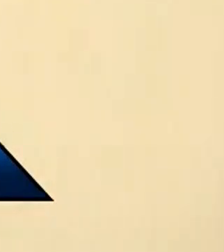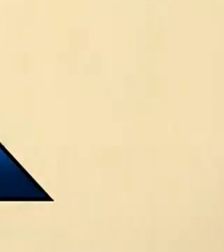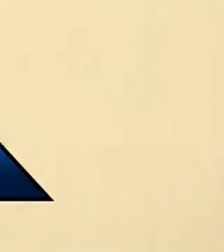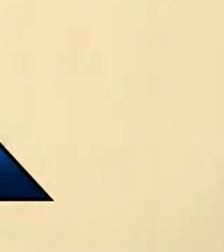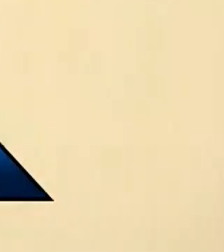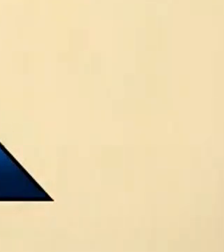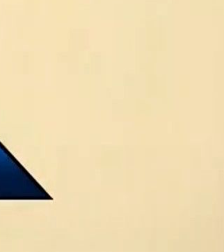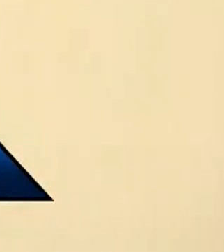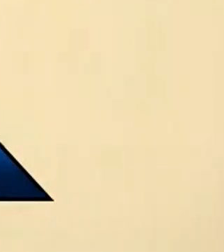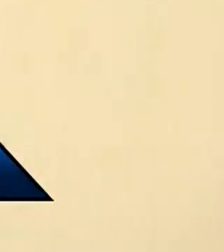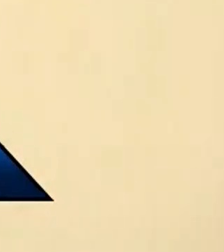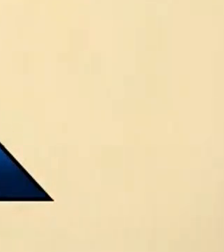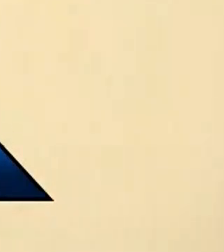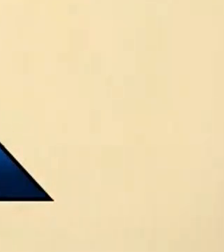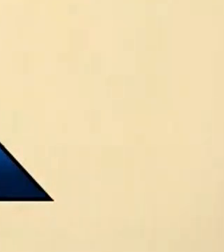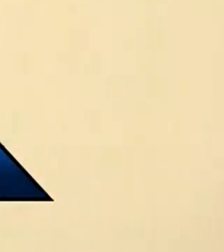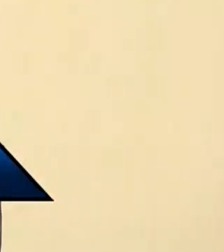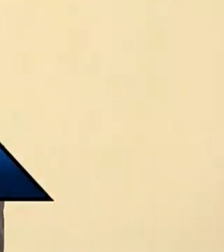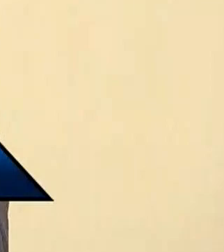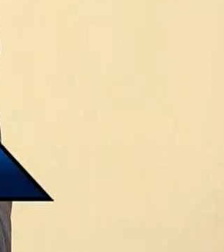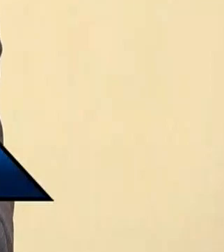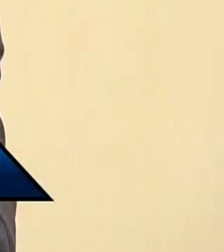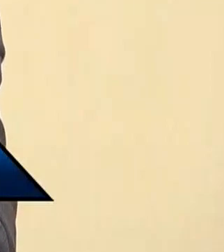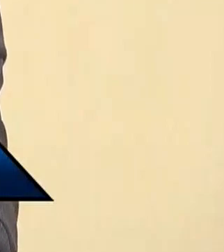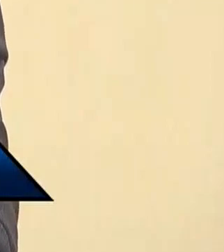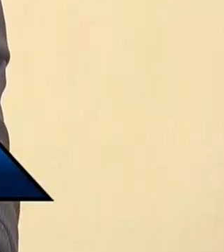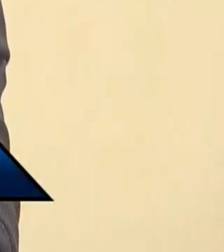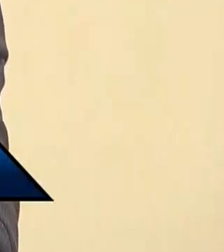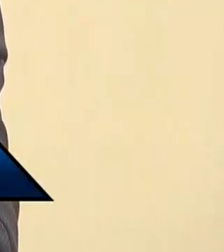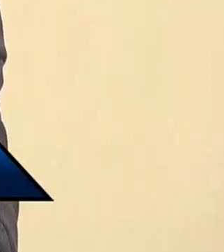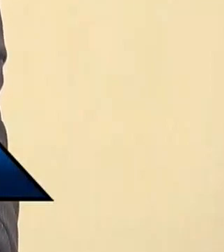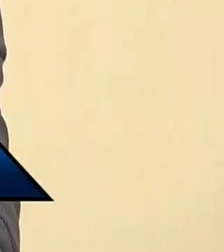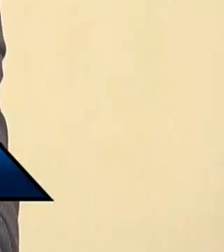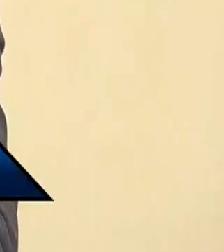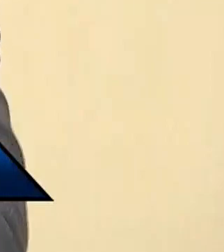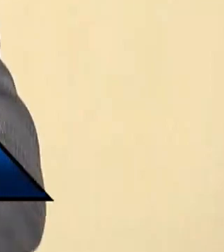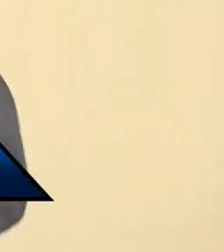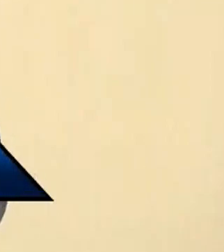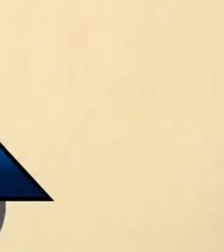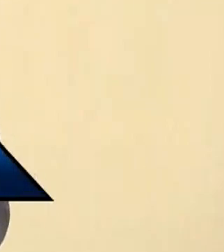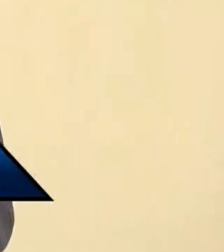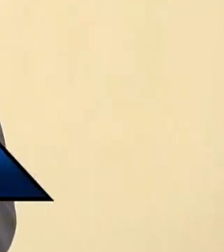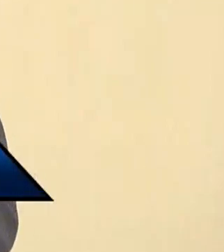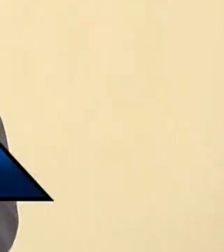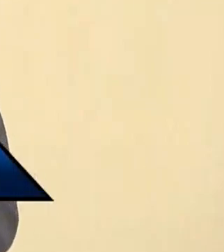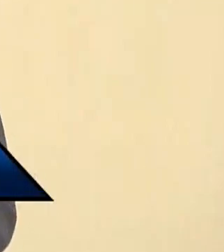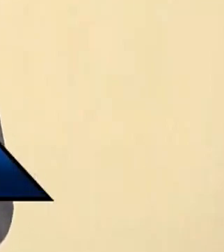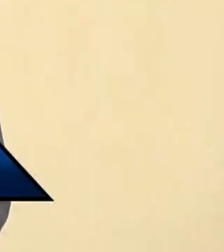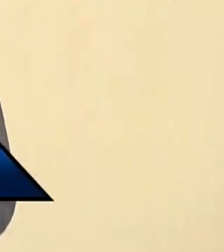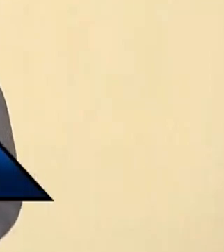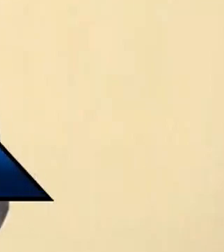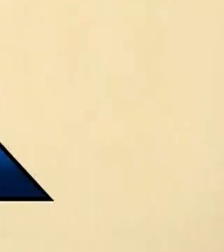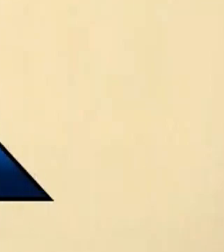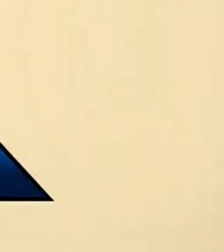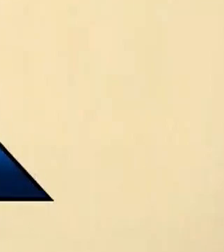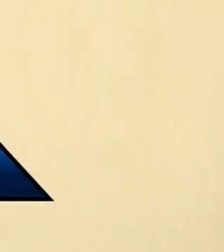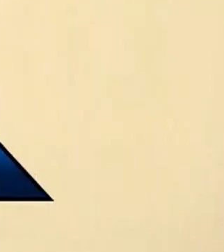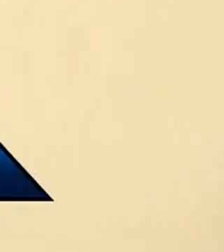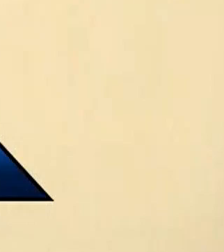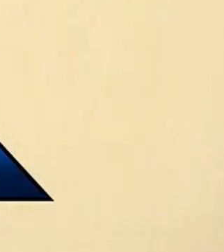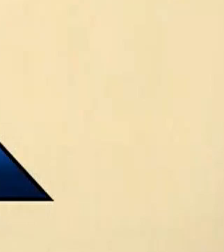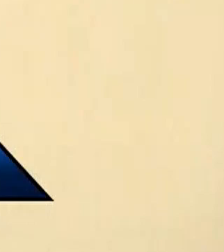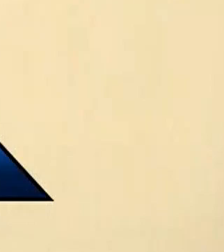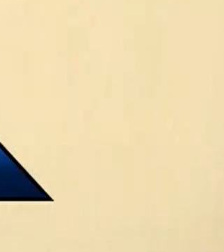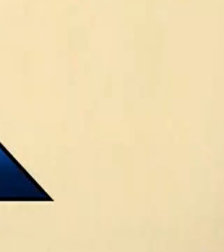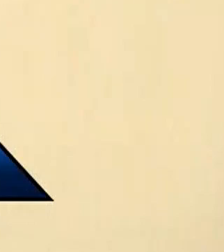essa casa legislativa é um motivo de muito orgulho tê-lo aqui, viu, professor e amigo.